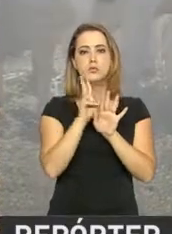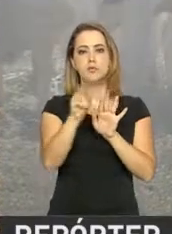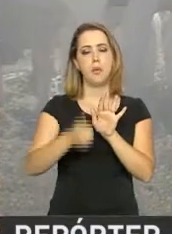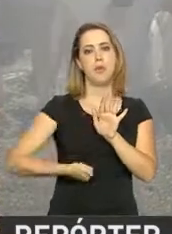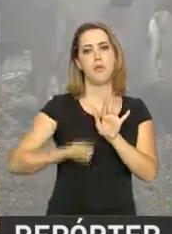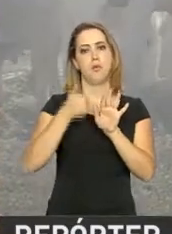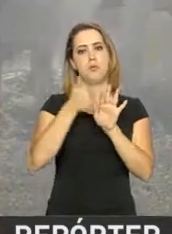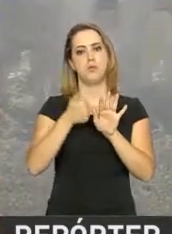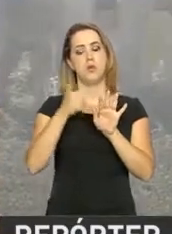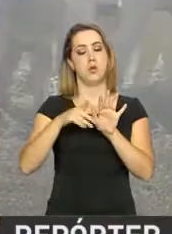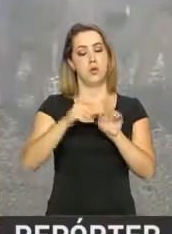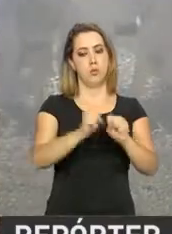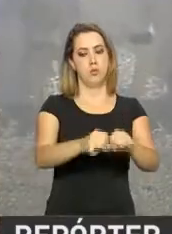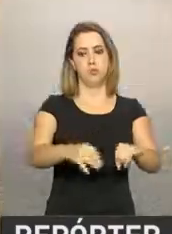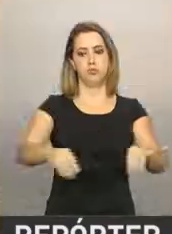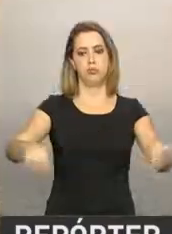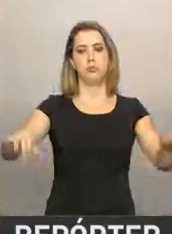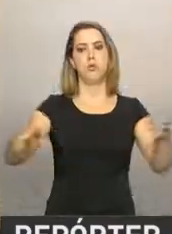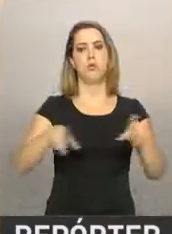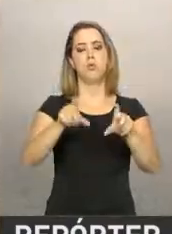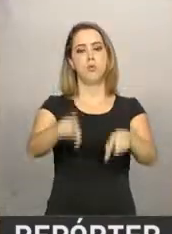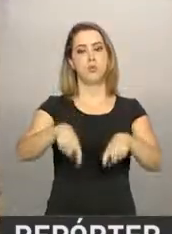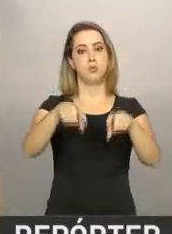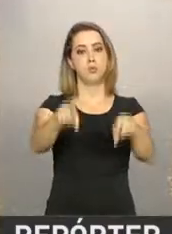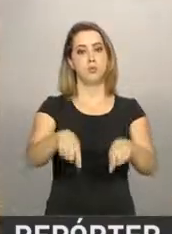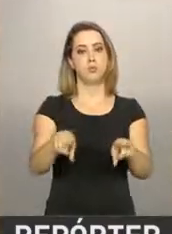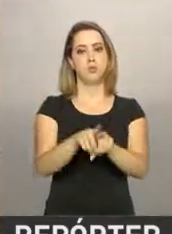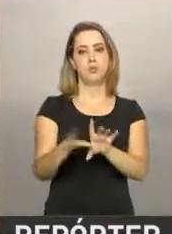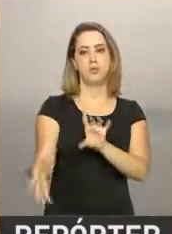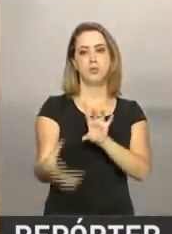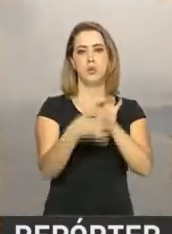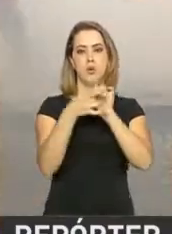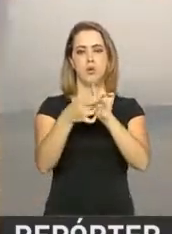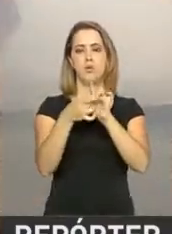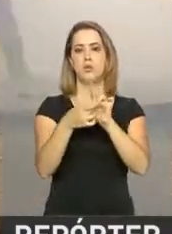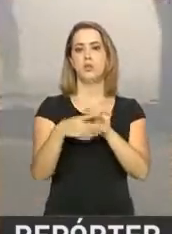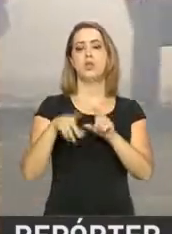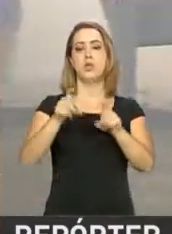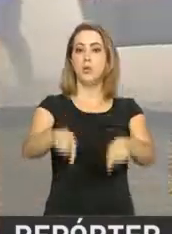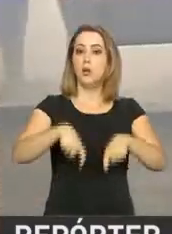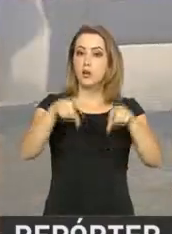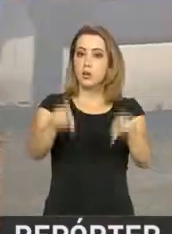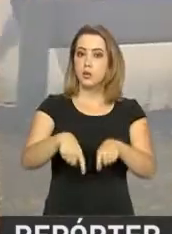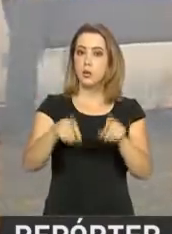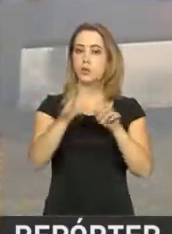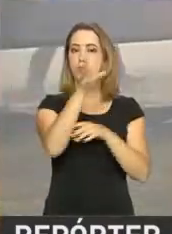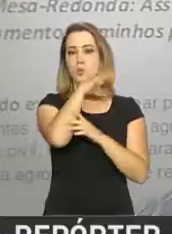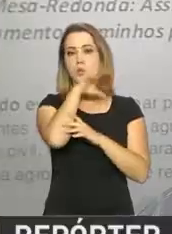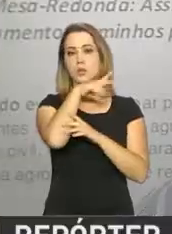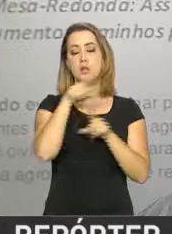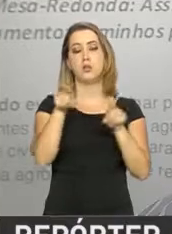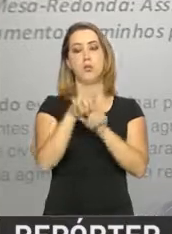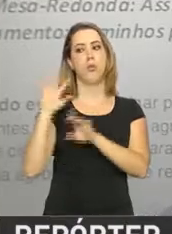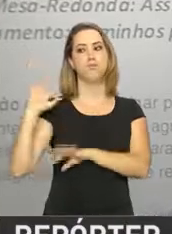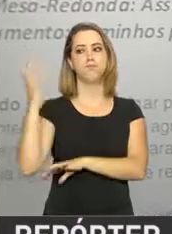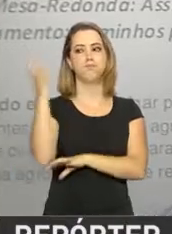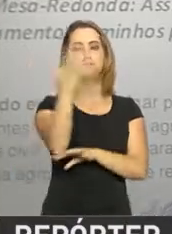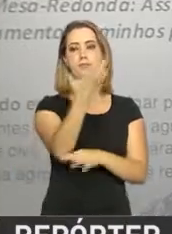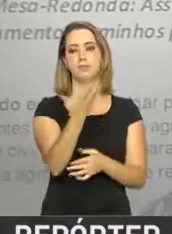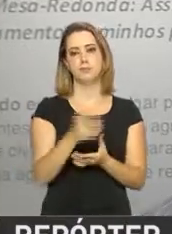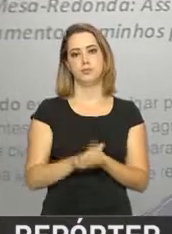pastagens degradadas a integração lavoura pecuária e floresta e o tratamento de dejetos animais o plano abc